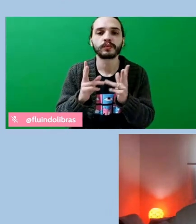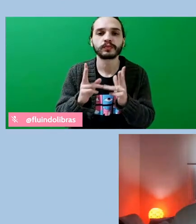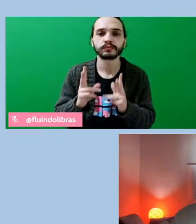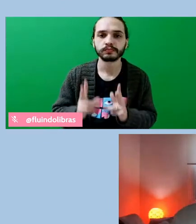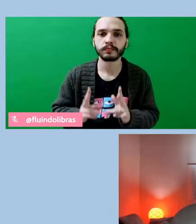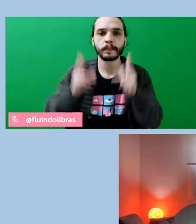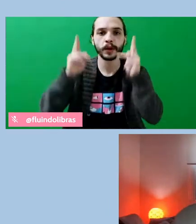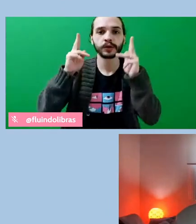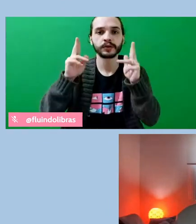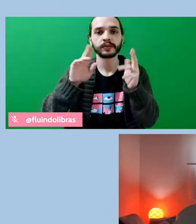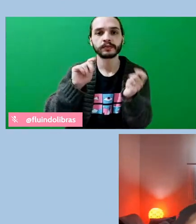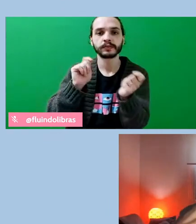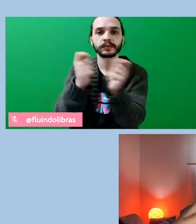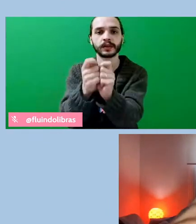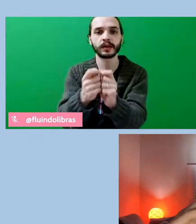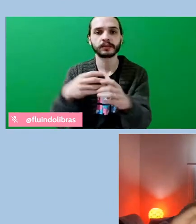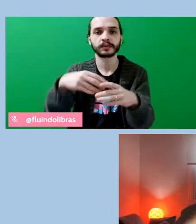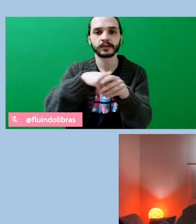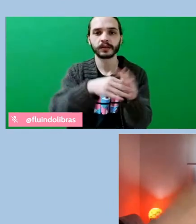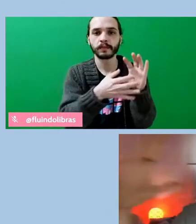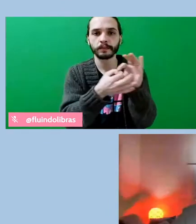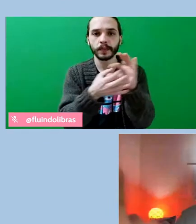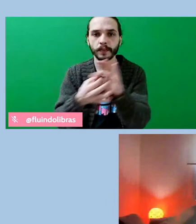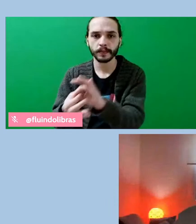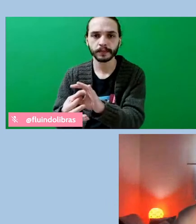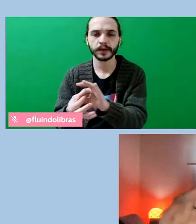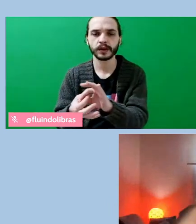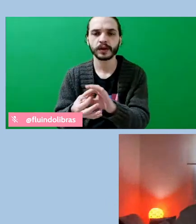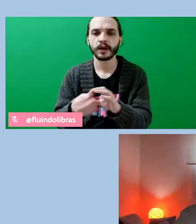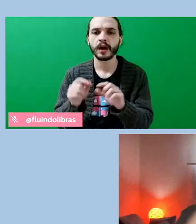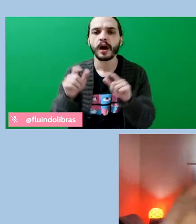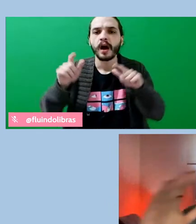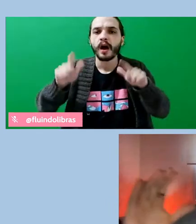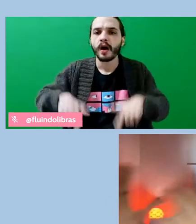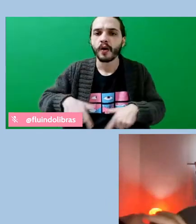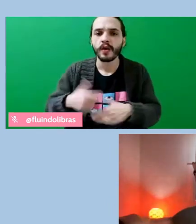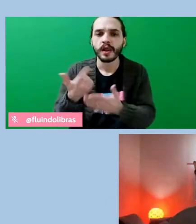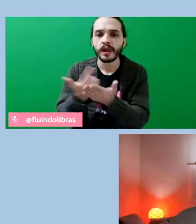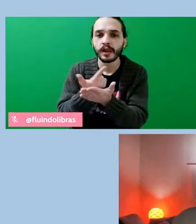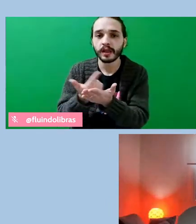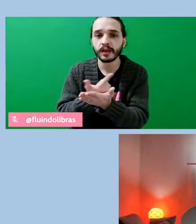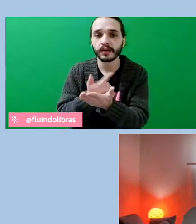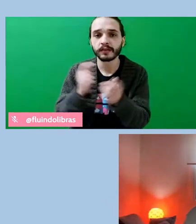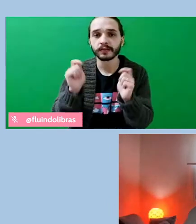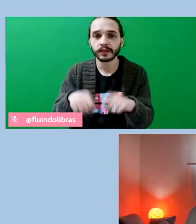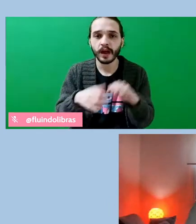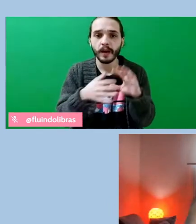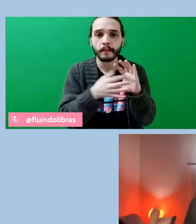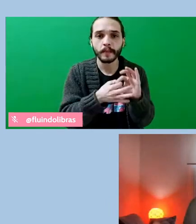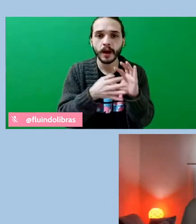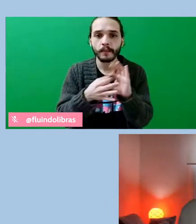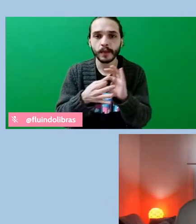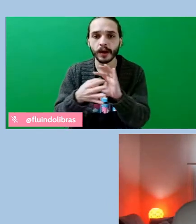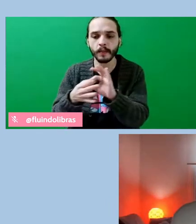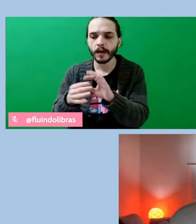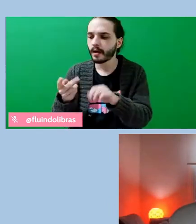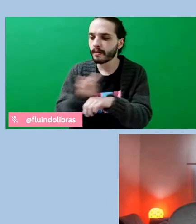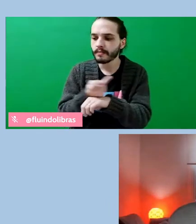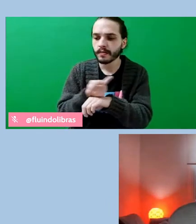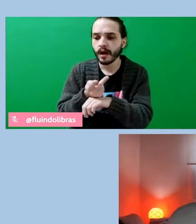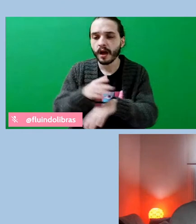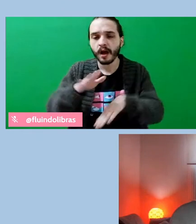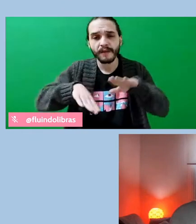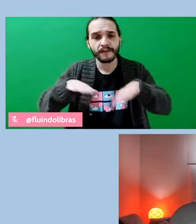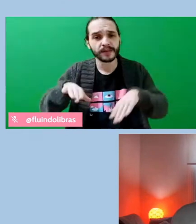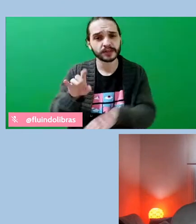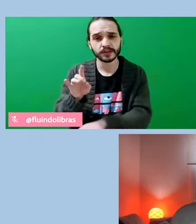que vai ter uma progressão dramática, né? Onde é que tem nesse livro inteiro, onde a gente tem as peças dessa progressão? Às vezes você tem só um